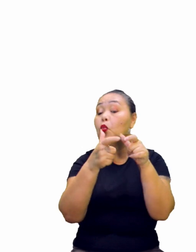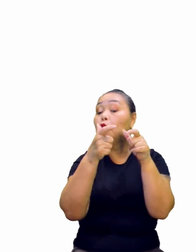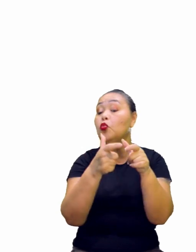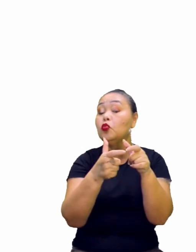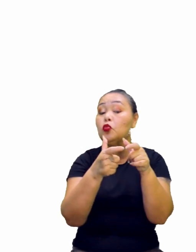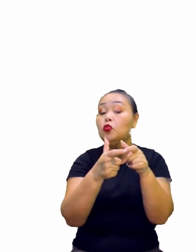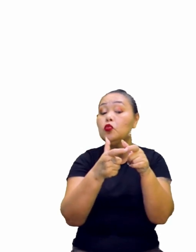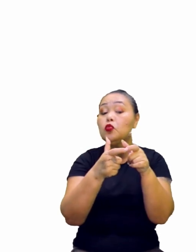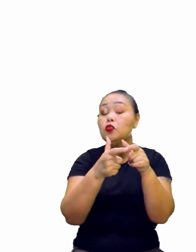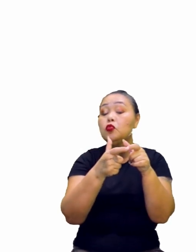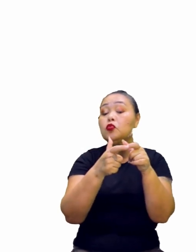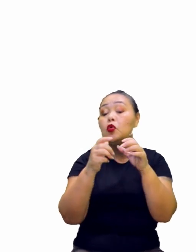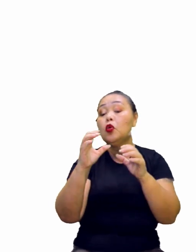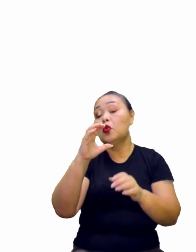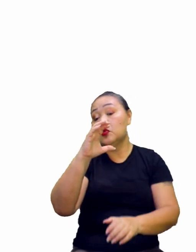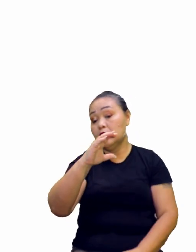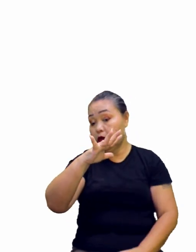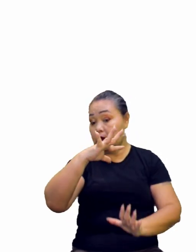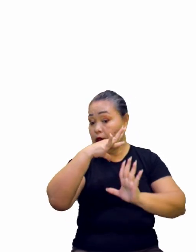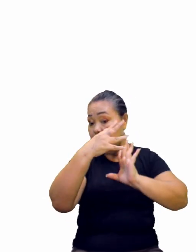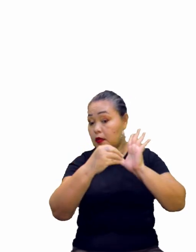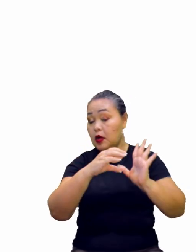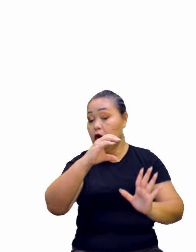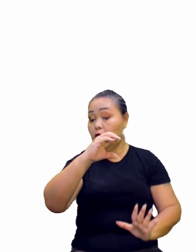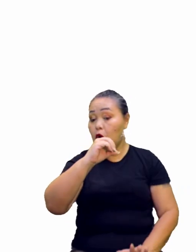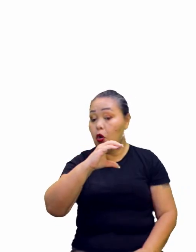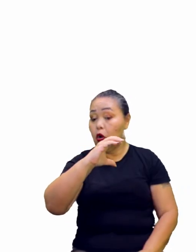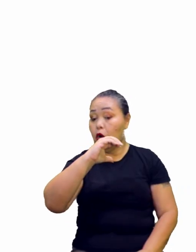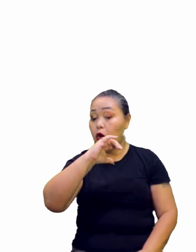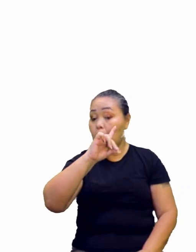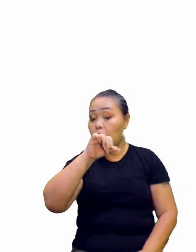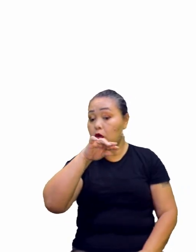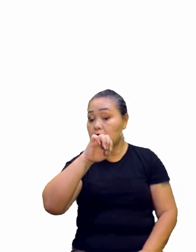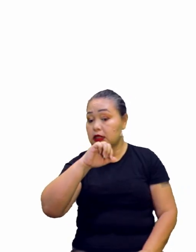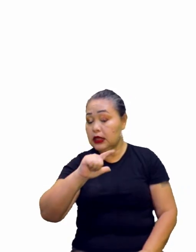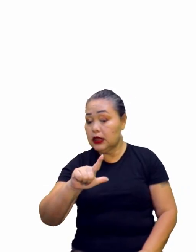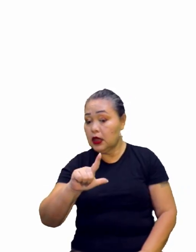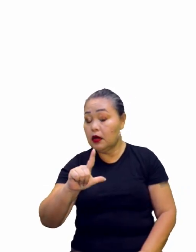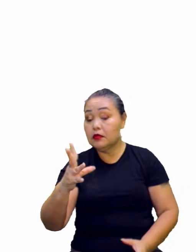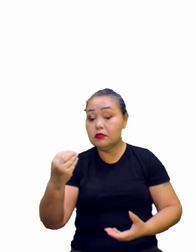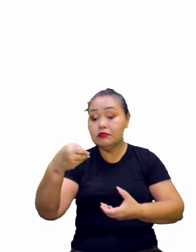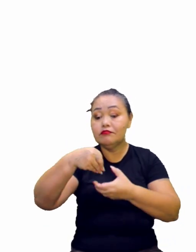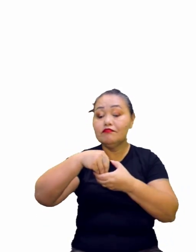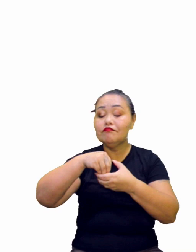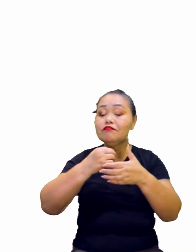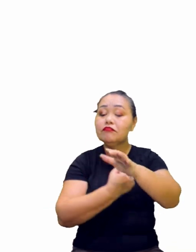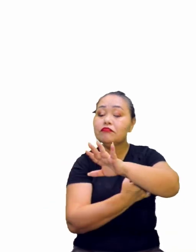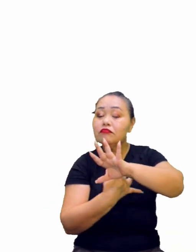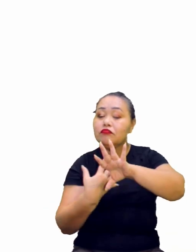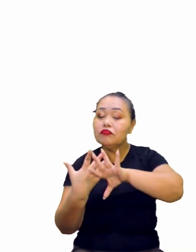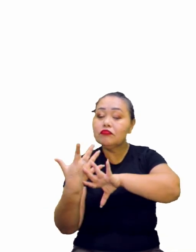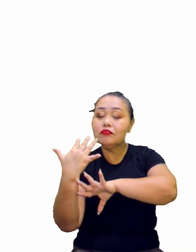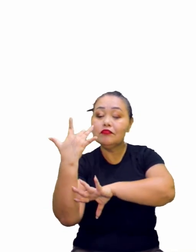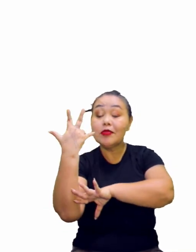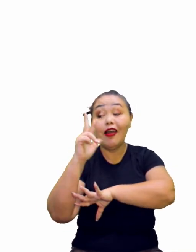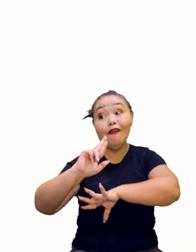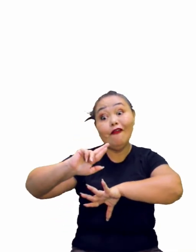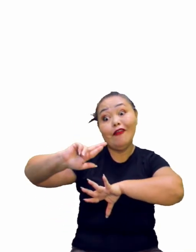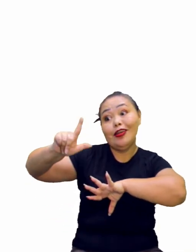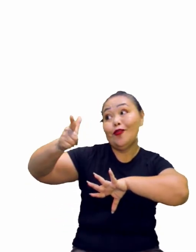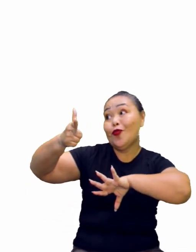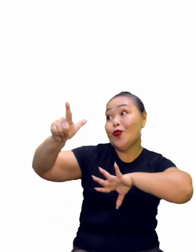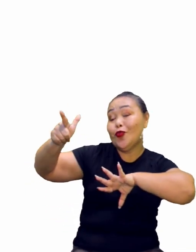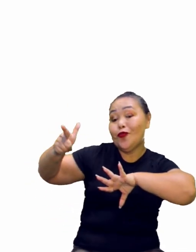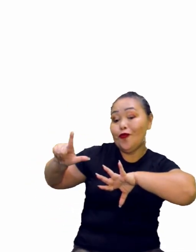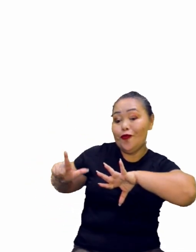Na Amazônia Ocidental, que é constituído por um determinado ecossistema. Esse ecossistema é bem diferente, tá, do restante do